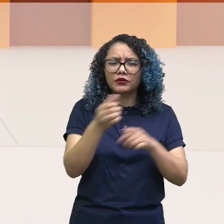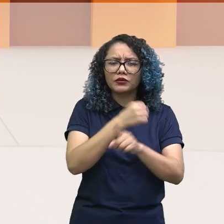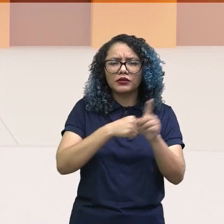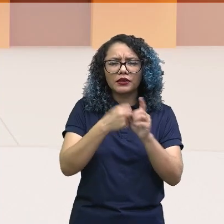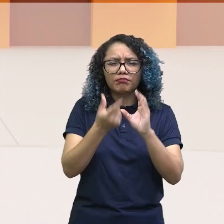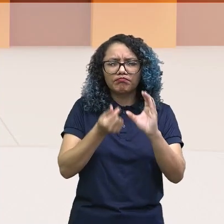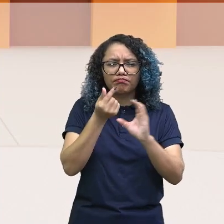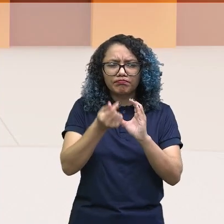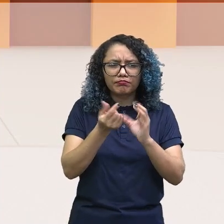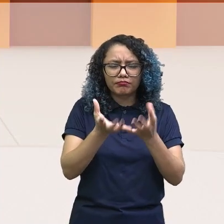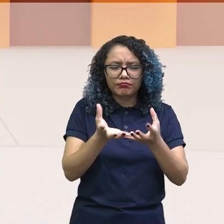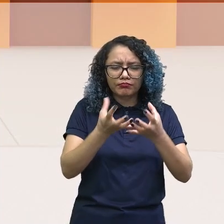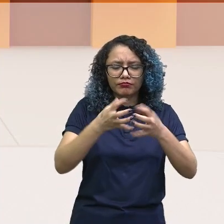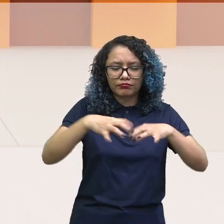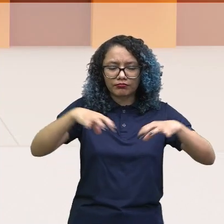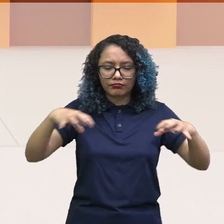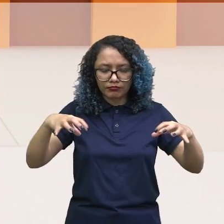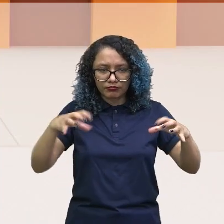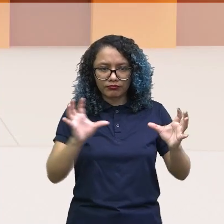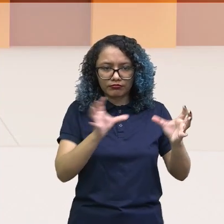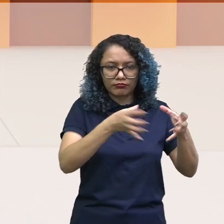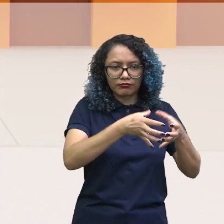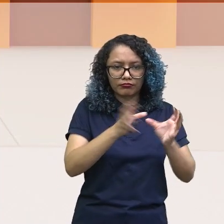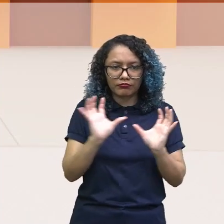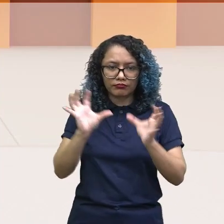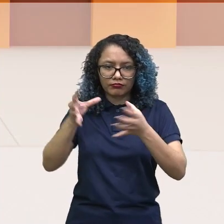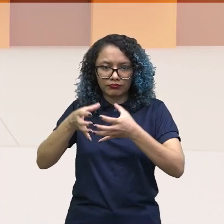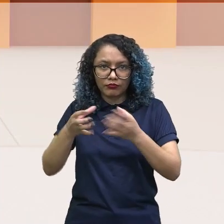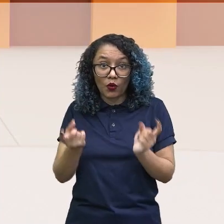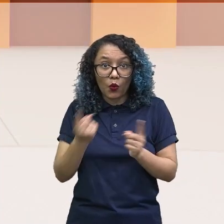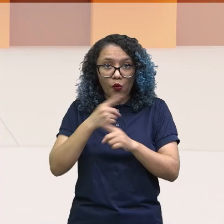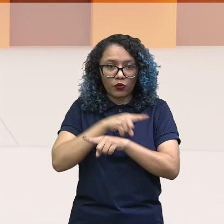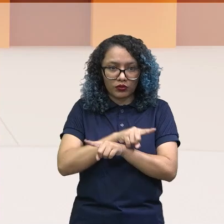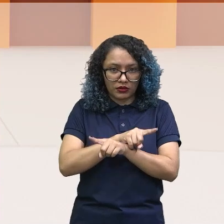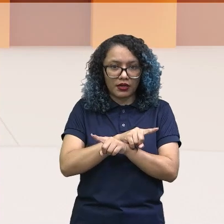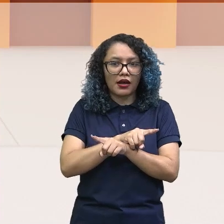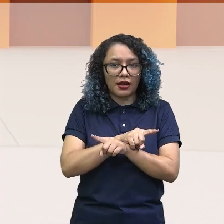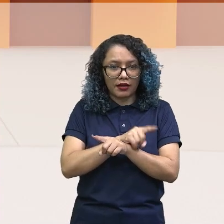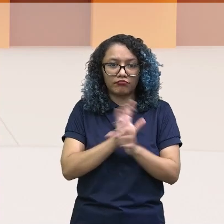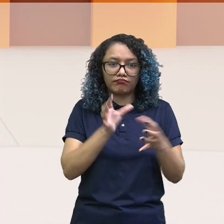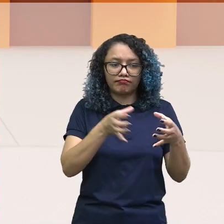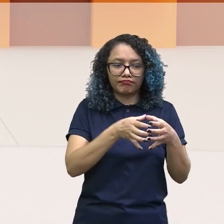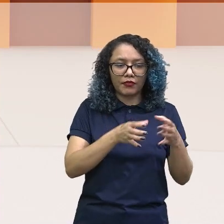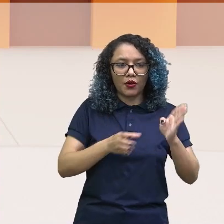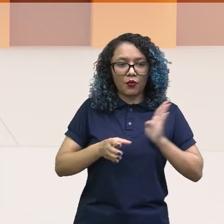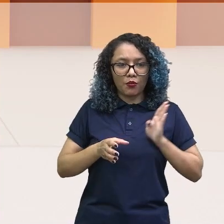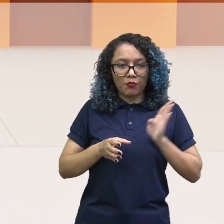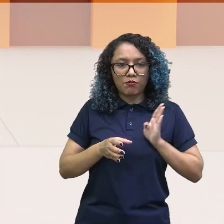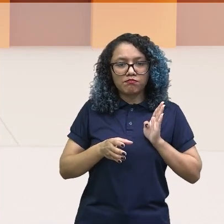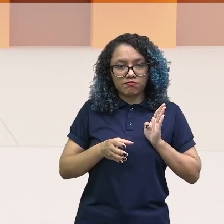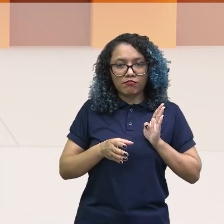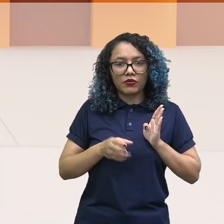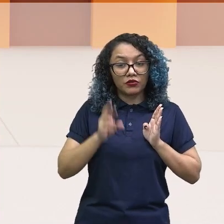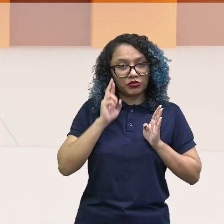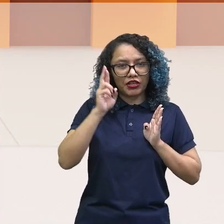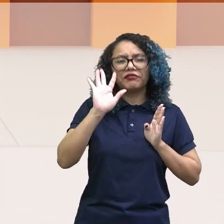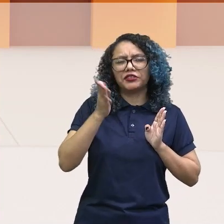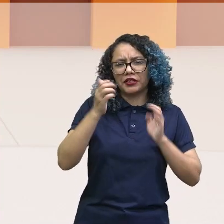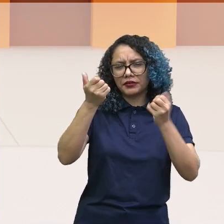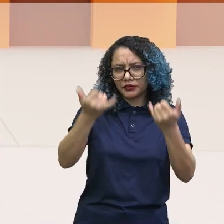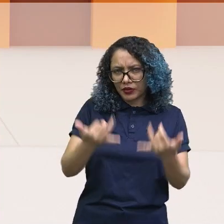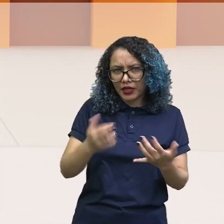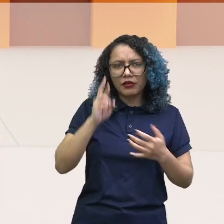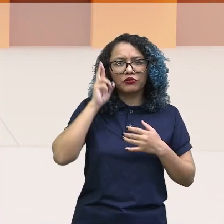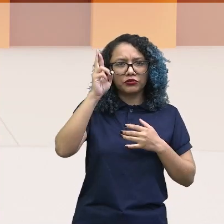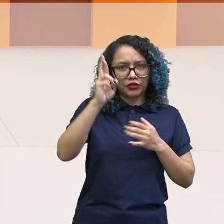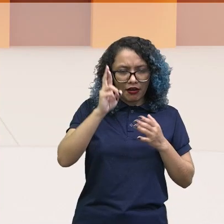dividida fundamentalmente em duas classes antagônicas, que ele chama de burguesia, que são os proprietários, como nós já falamos, dos meios de